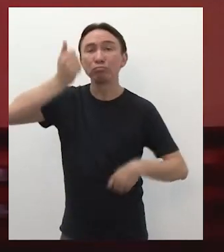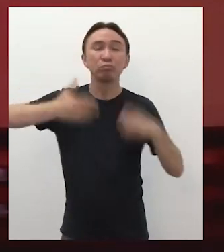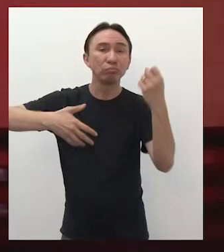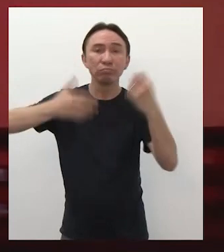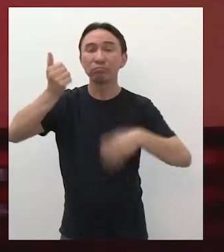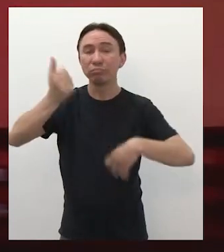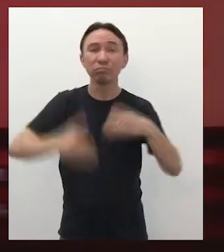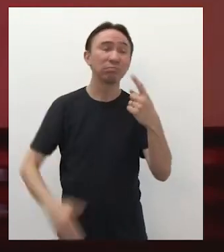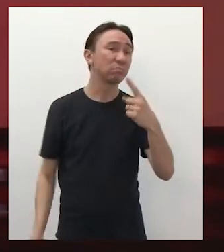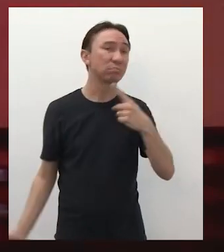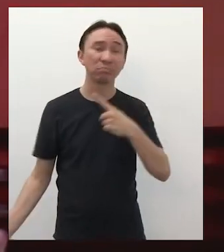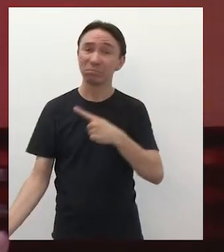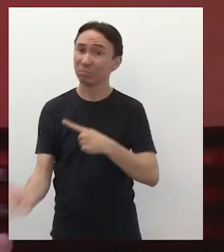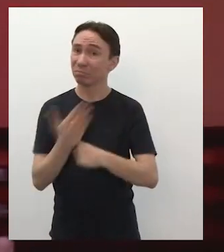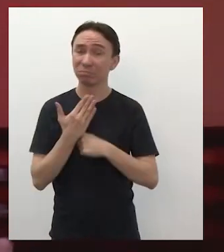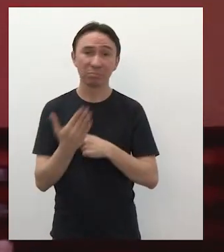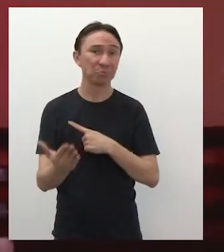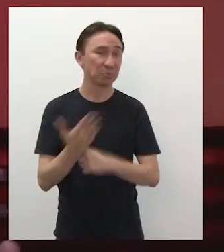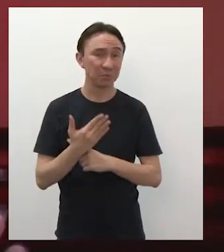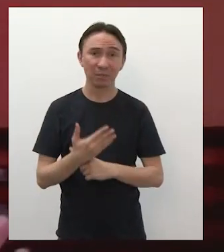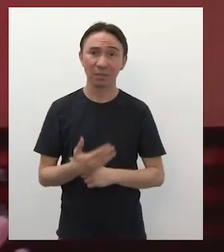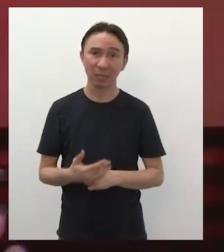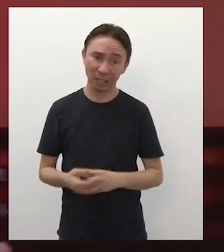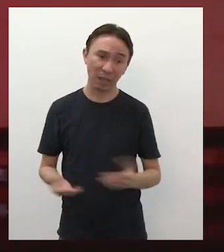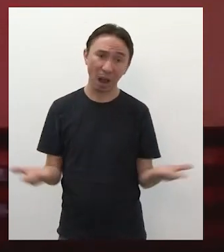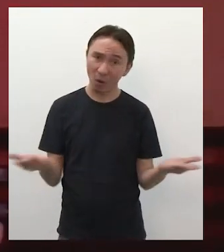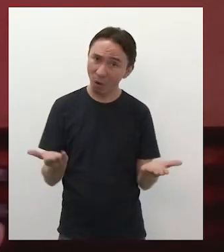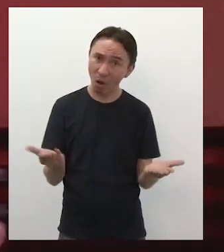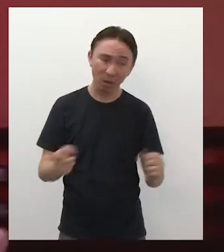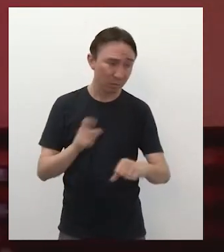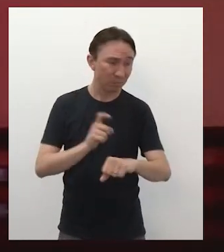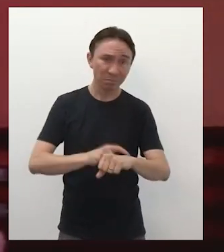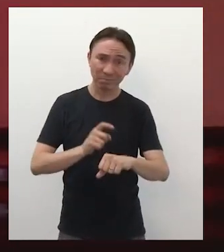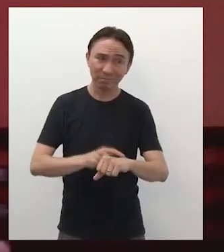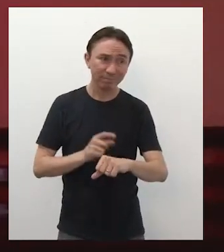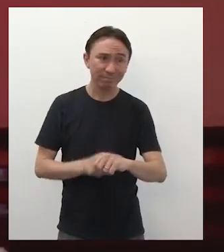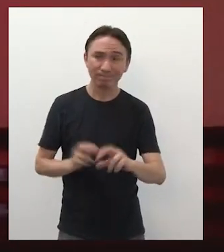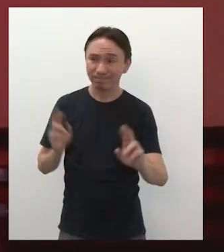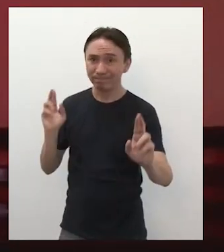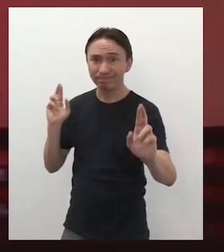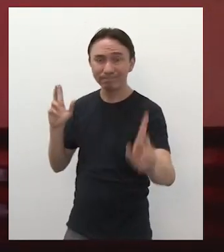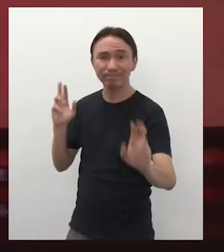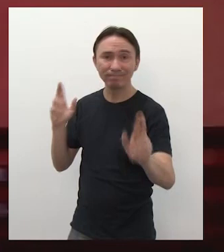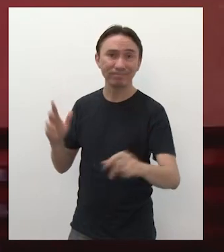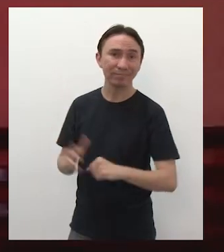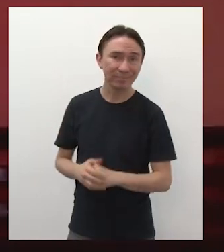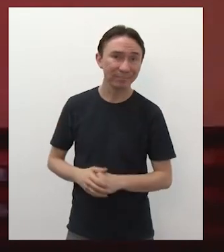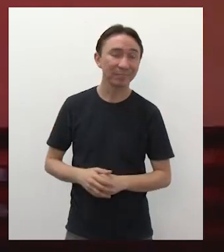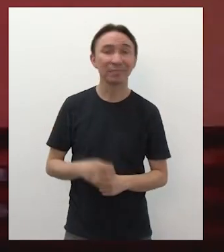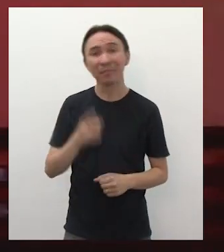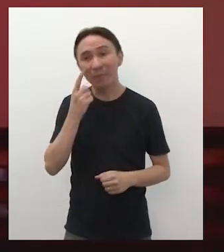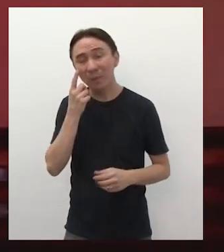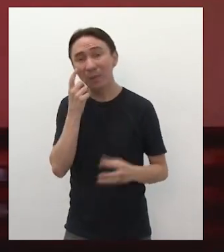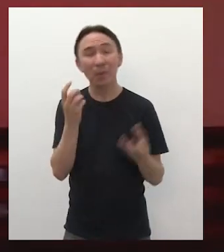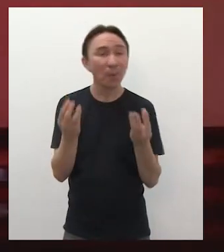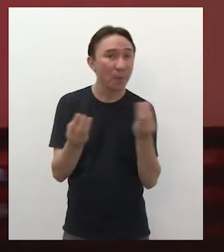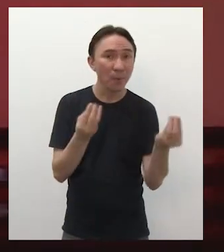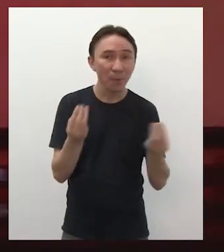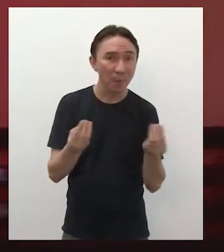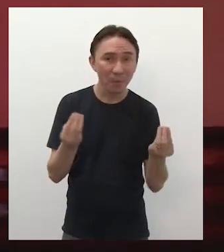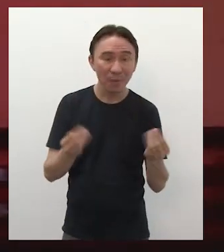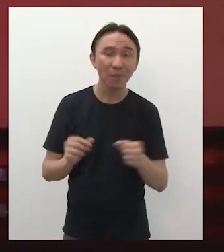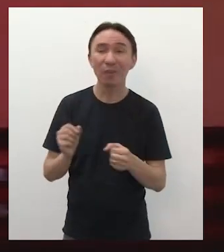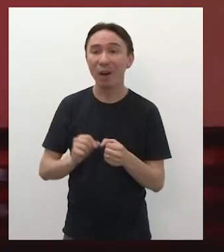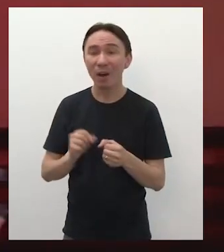contribuição para esse momento singular, né, em que a gente vai ver assim, como é que a gente faz essa coisa nesse